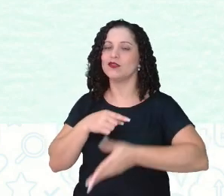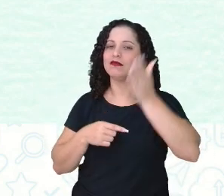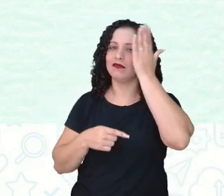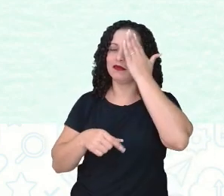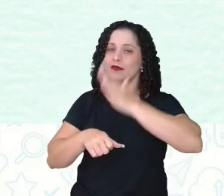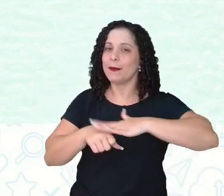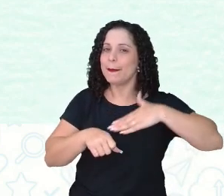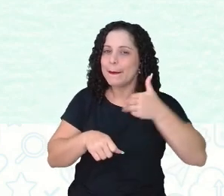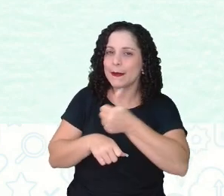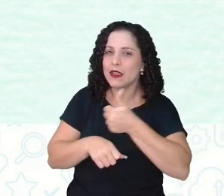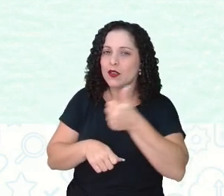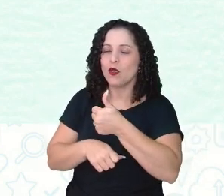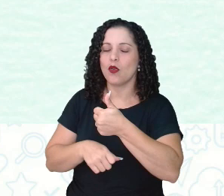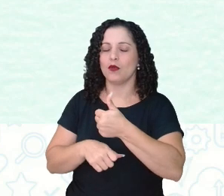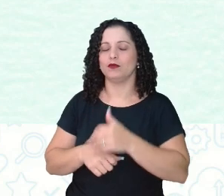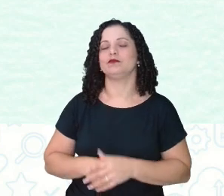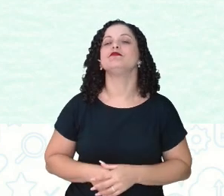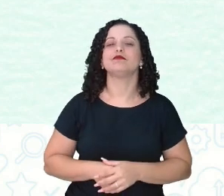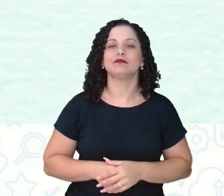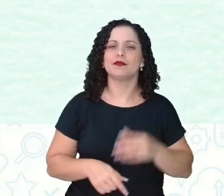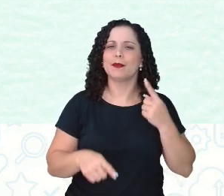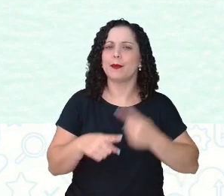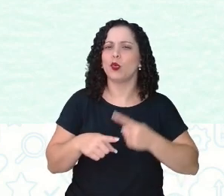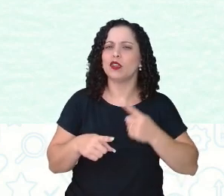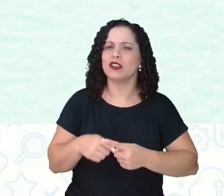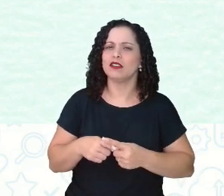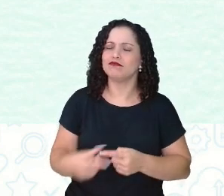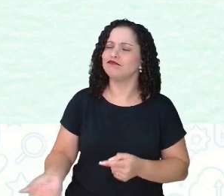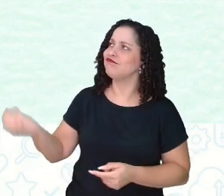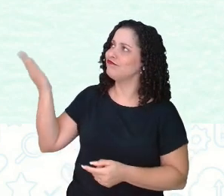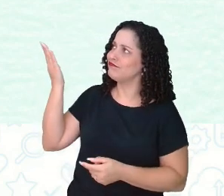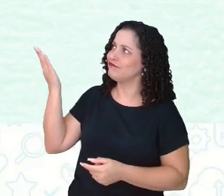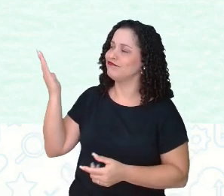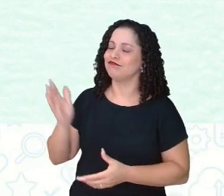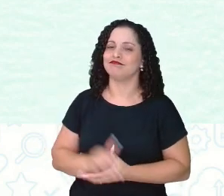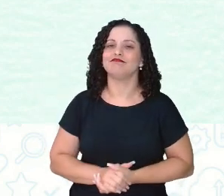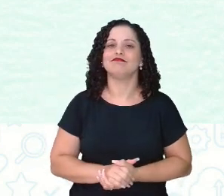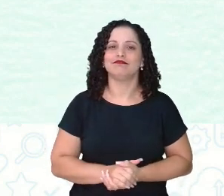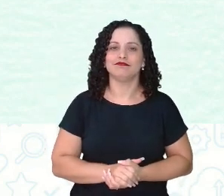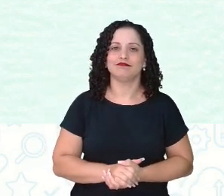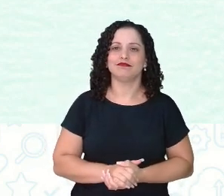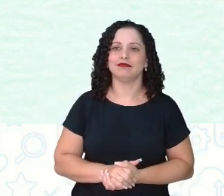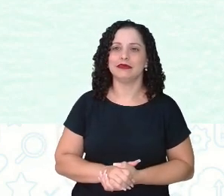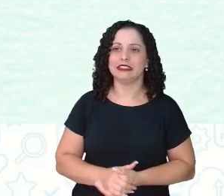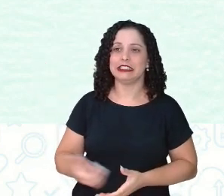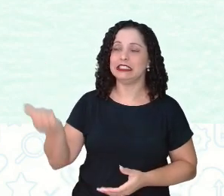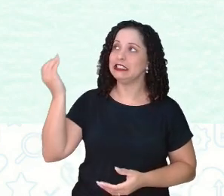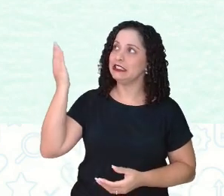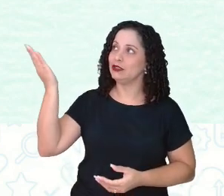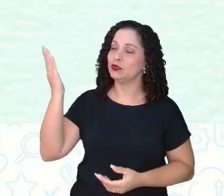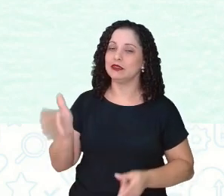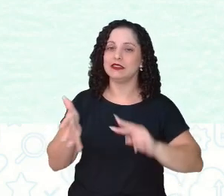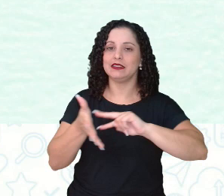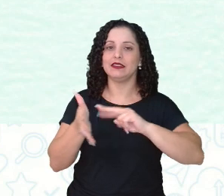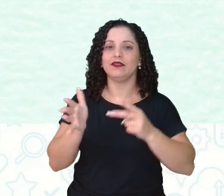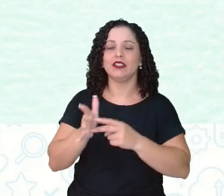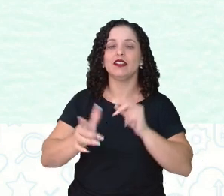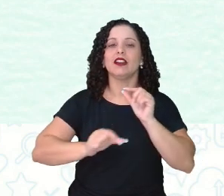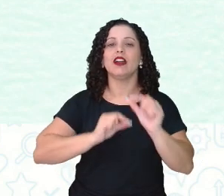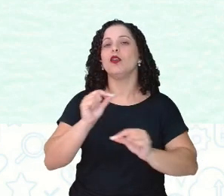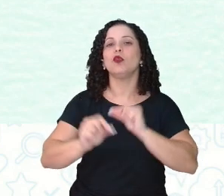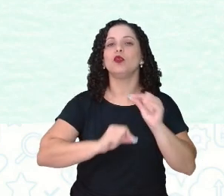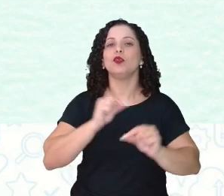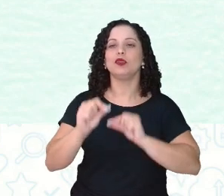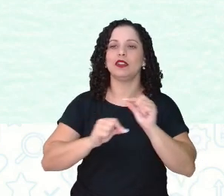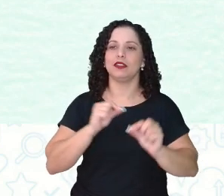melhor porquê, né, desse calendário todo. Então, veja, esse calendário veio para simbolizar a quebra com a